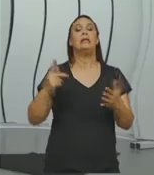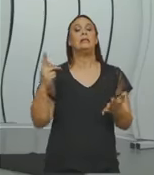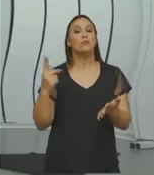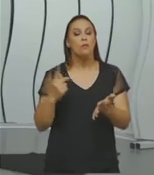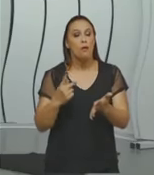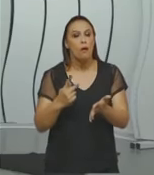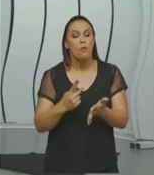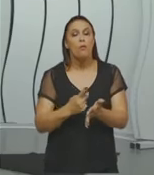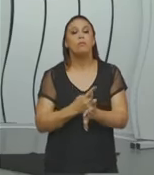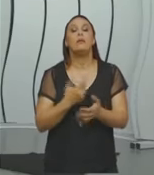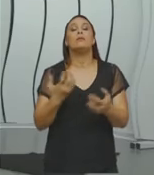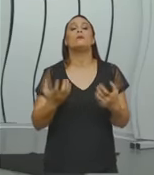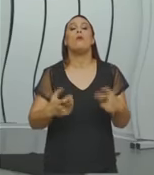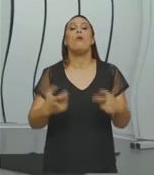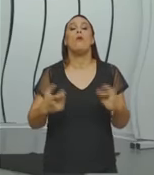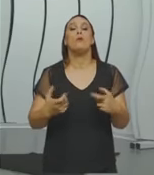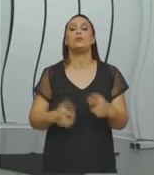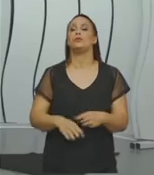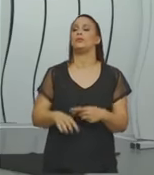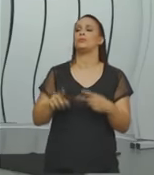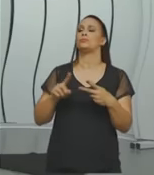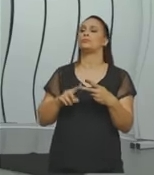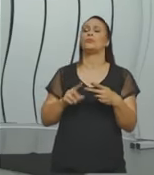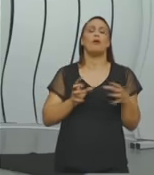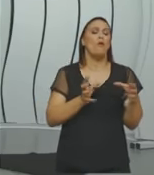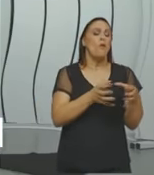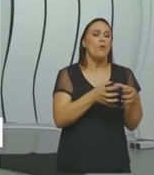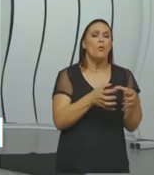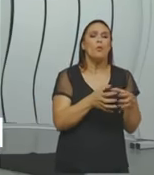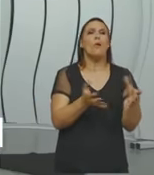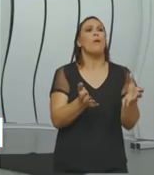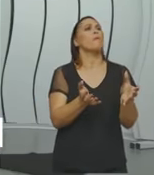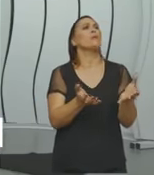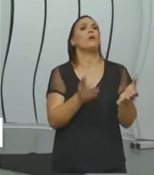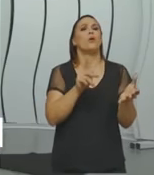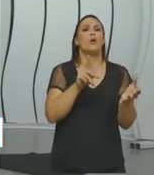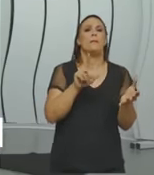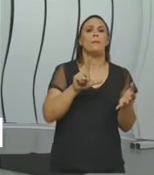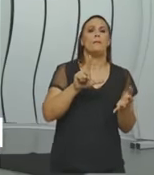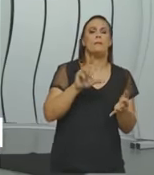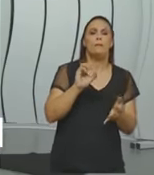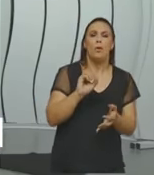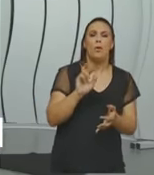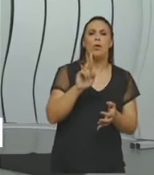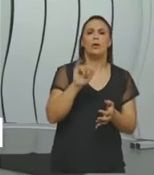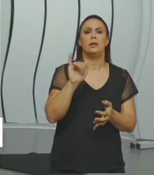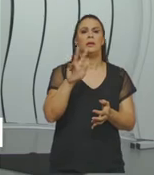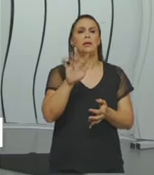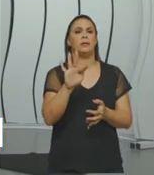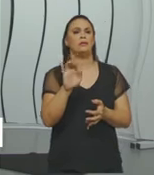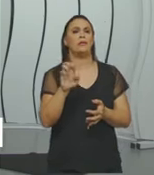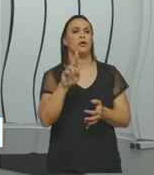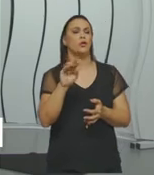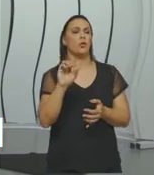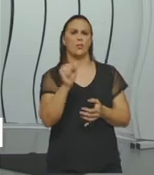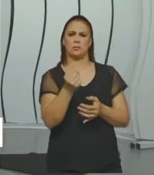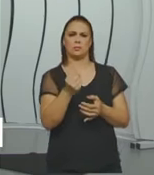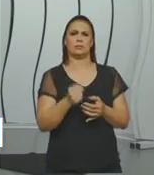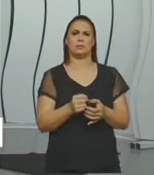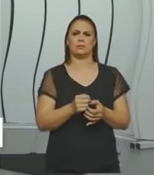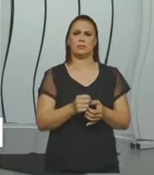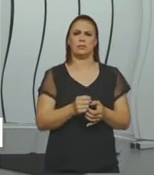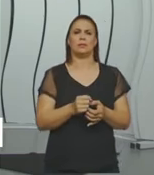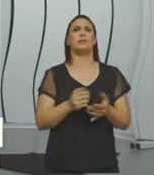quinidários, tá? em equinodermos, que é igual está representado aqui. E nós, seres humanos, o nosso tipo